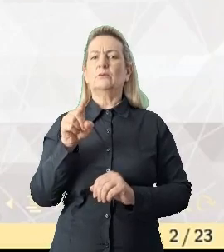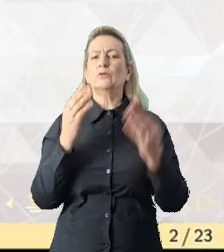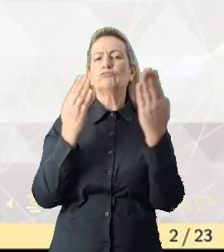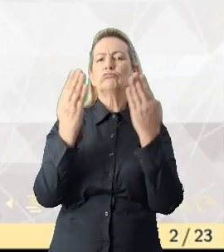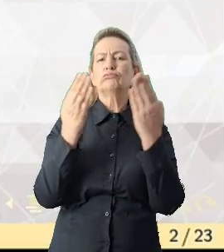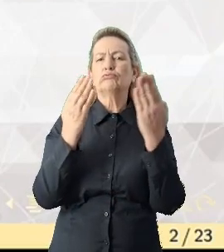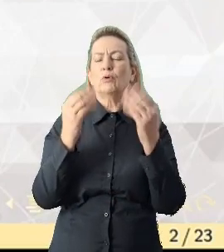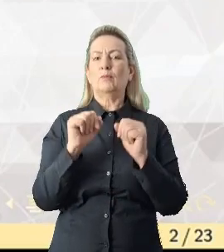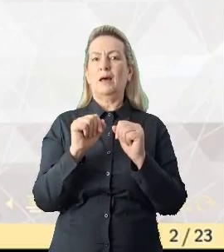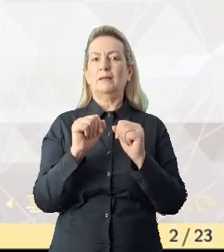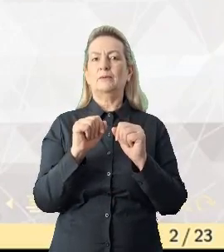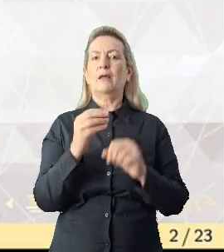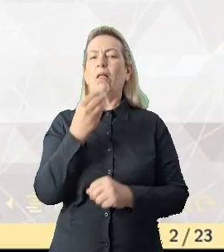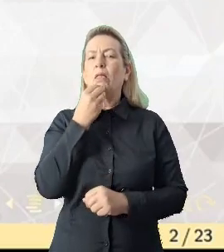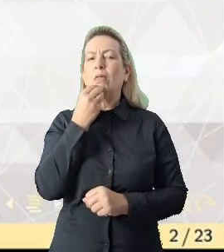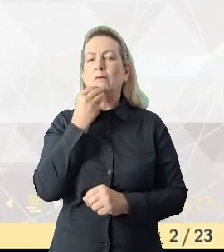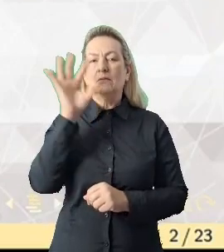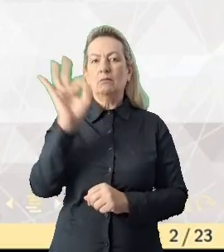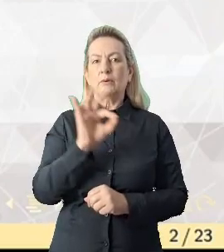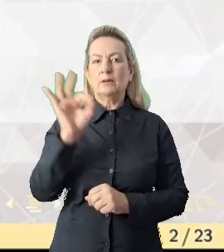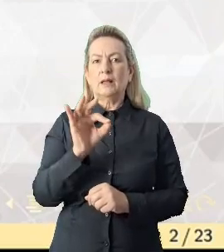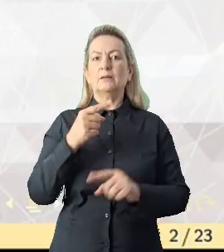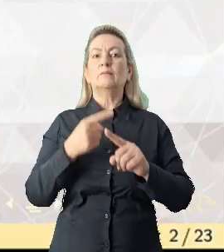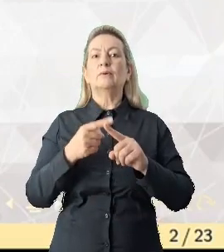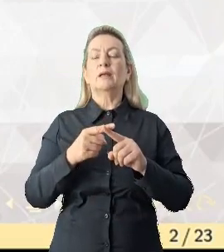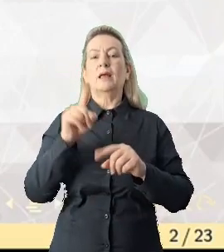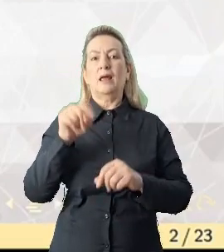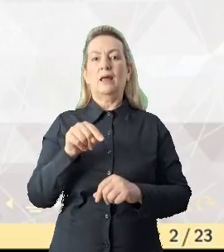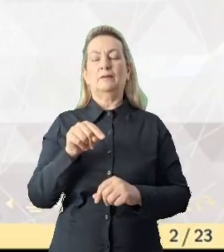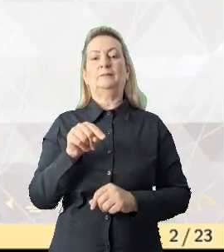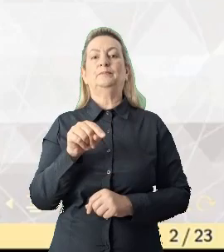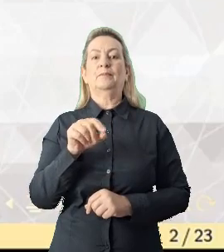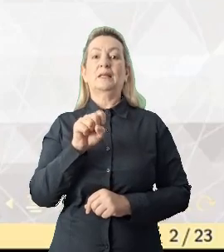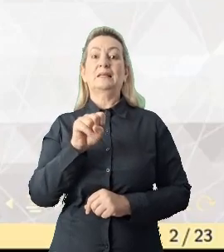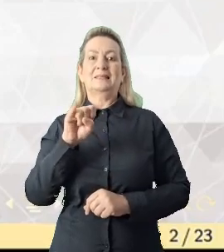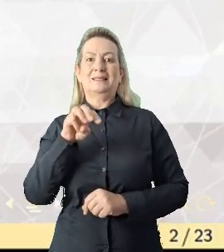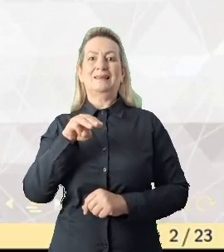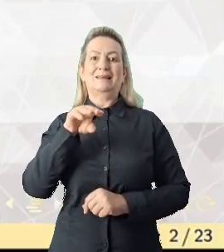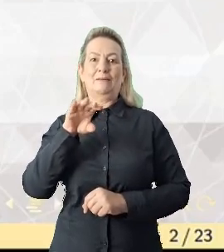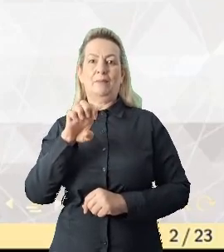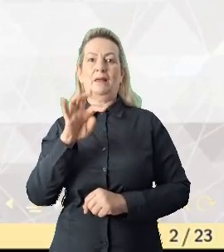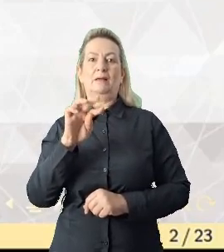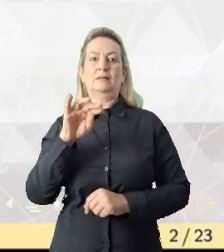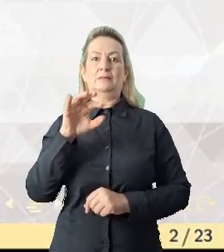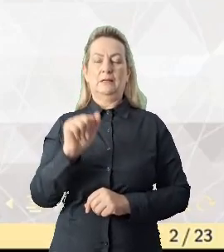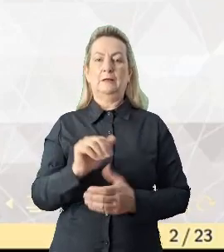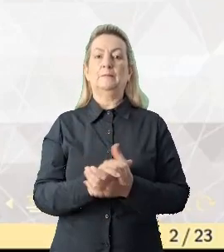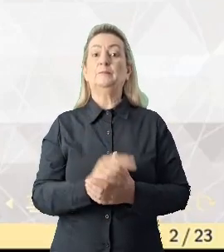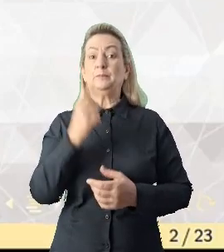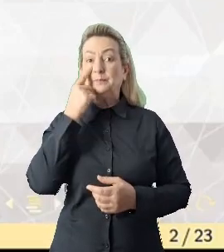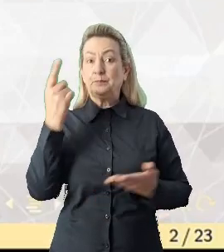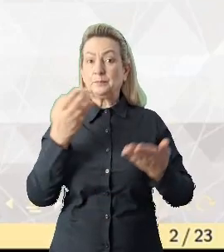nós deixamos ele comparado com a distribuição normal de probabilidade, já que ela é uma distribuição de